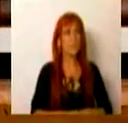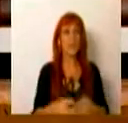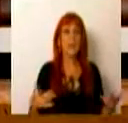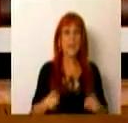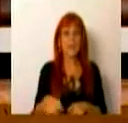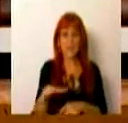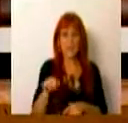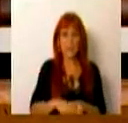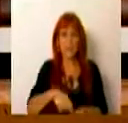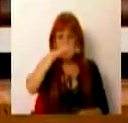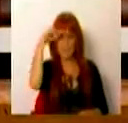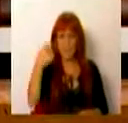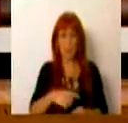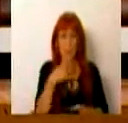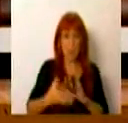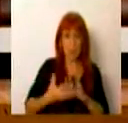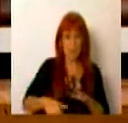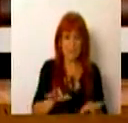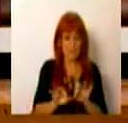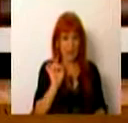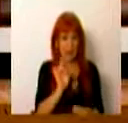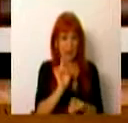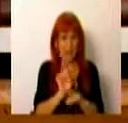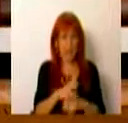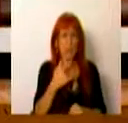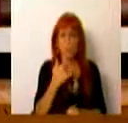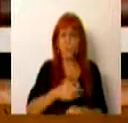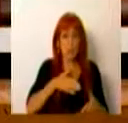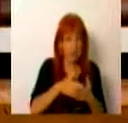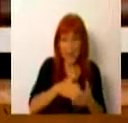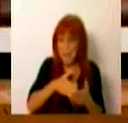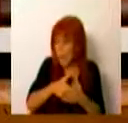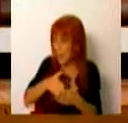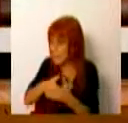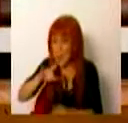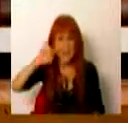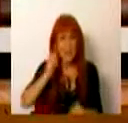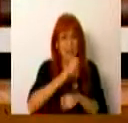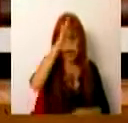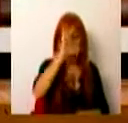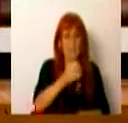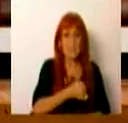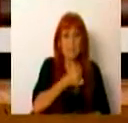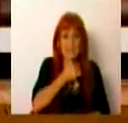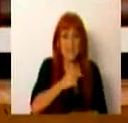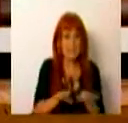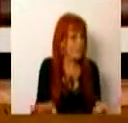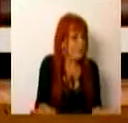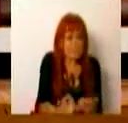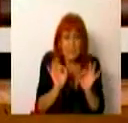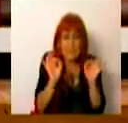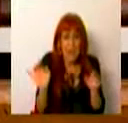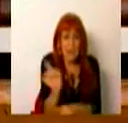portanto, uma situação tão difícil e complexa como esta e com tantos obstáculos exige do Governo medidas igualmente